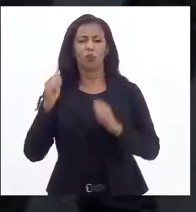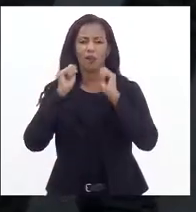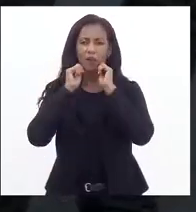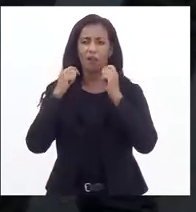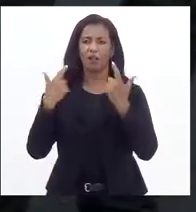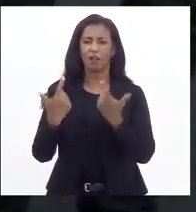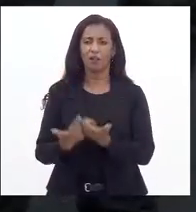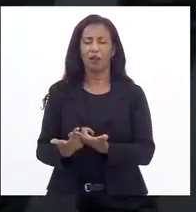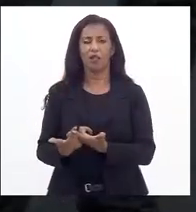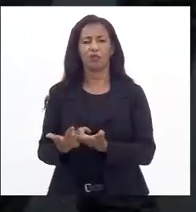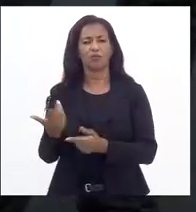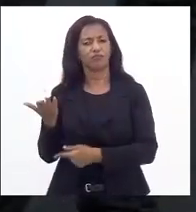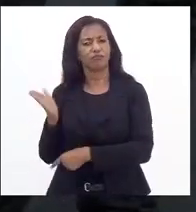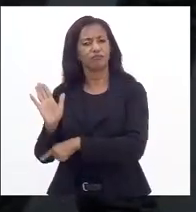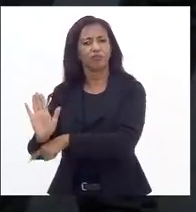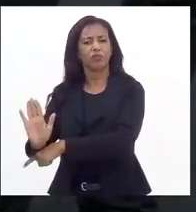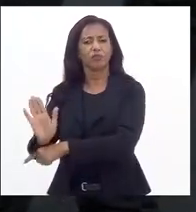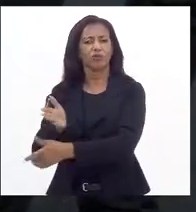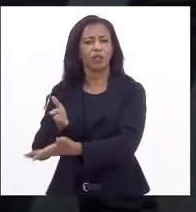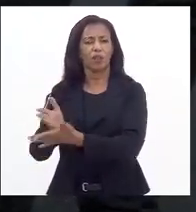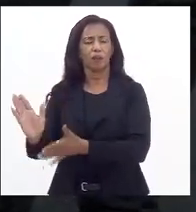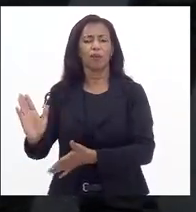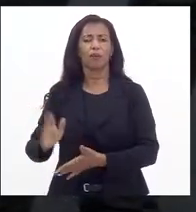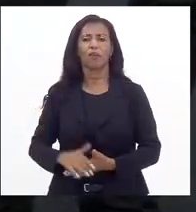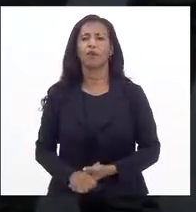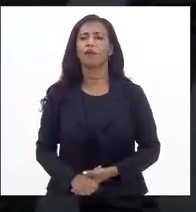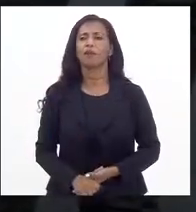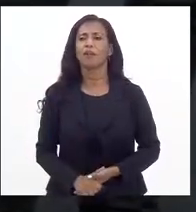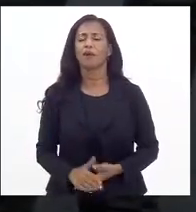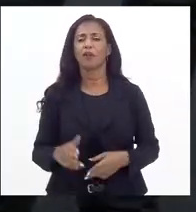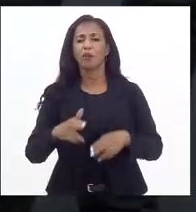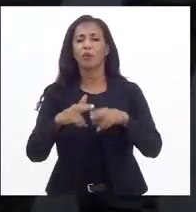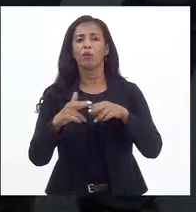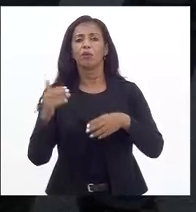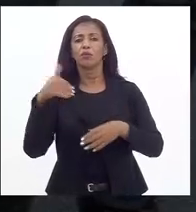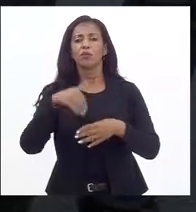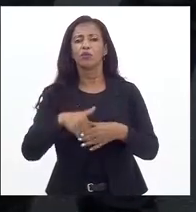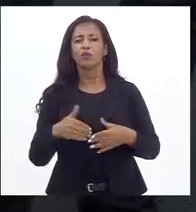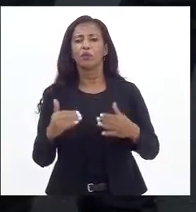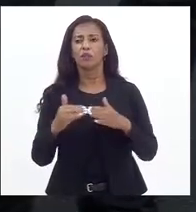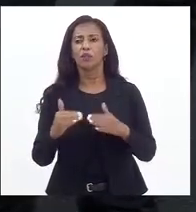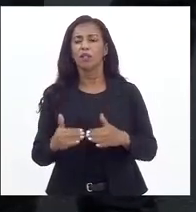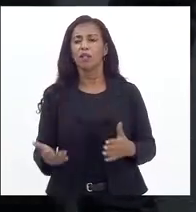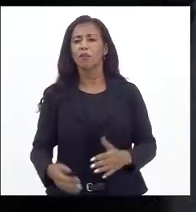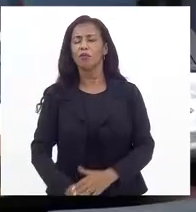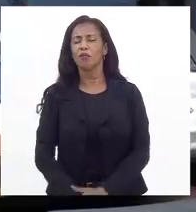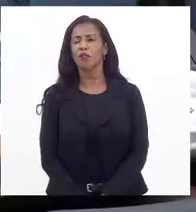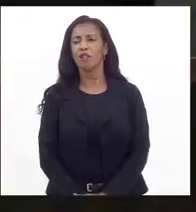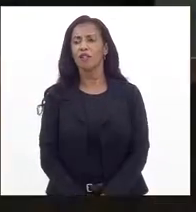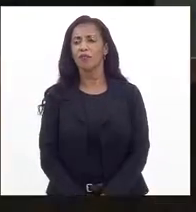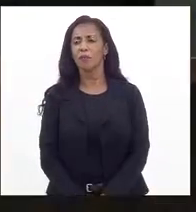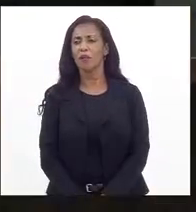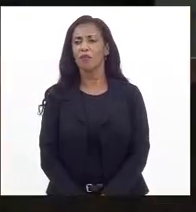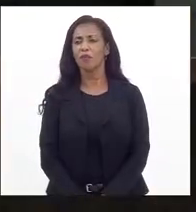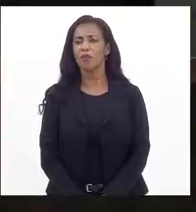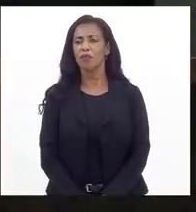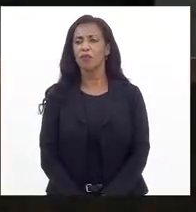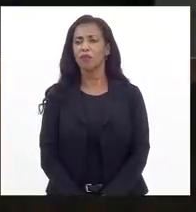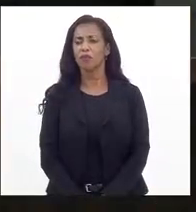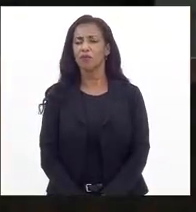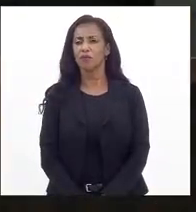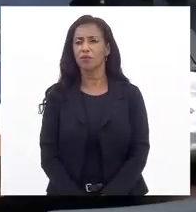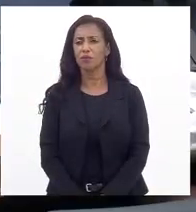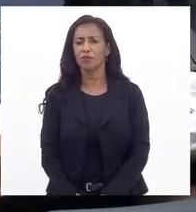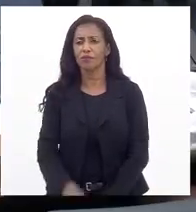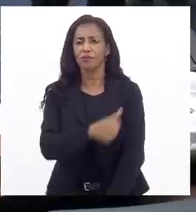pagamento e excepcionalizar e aprovar essa matéria por isso voltamos favorável sobre a deputada enfermeira